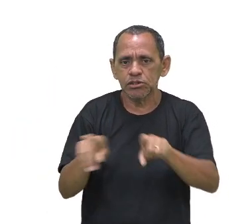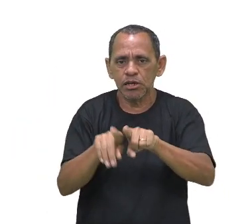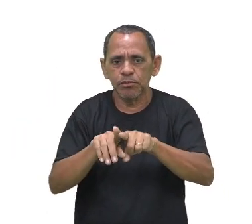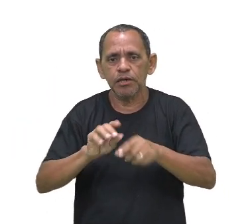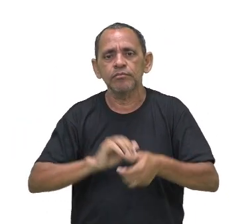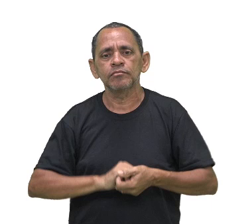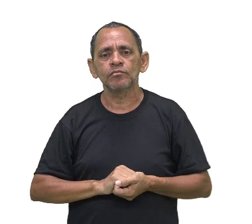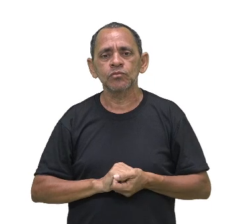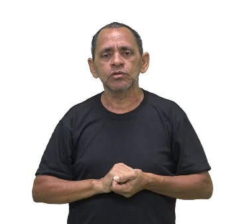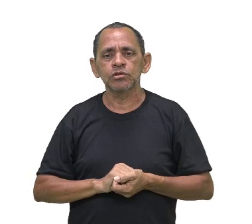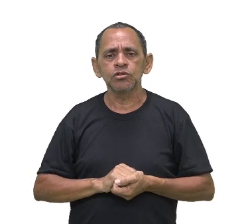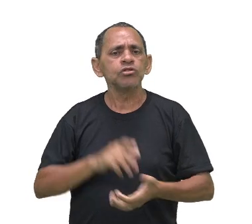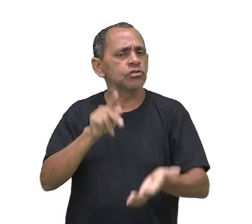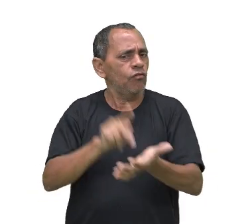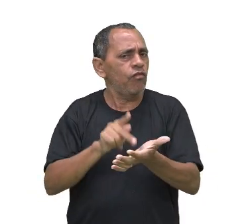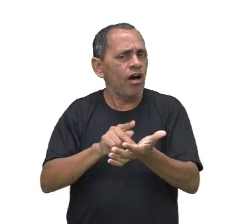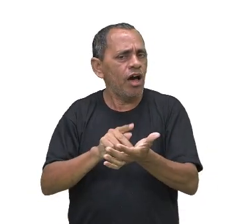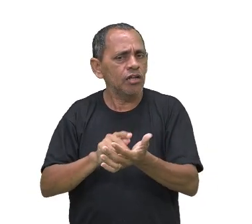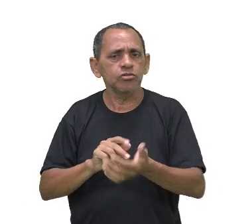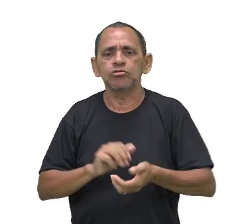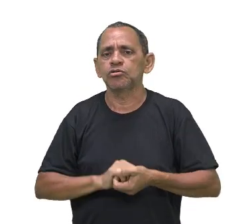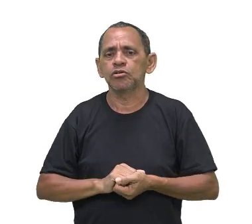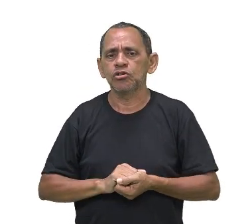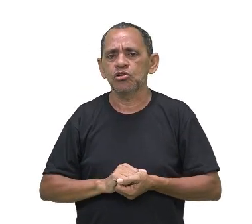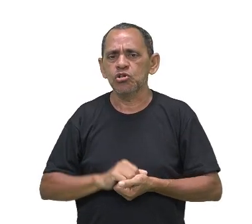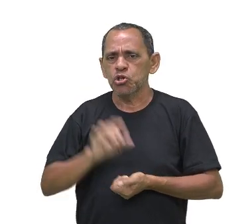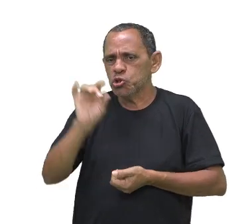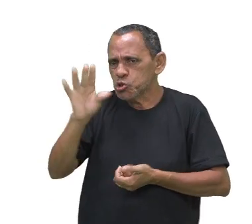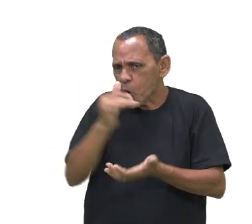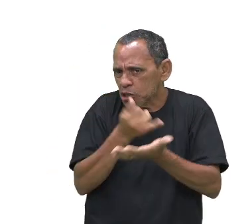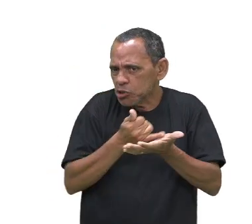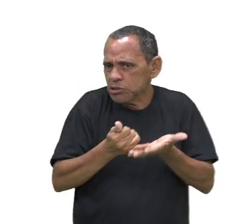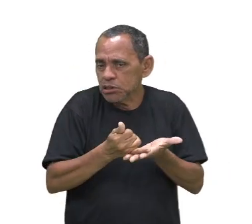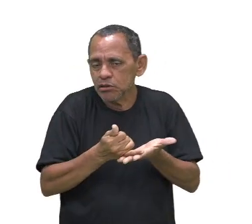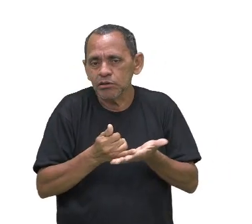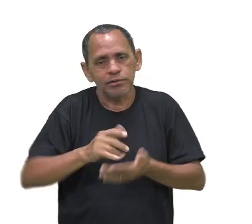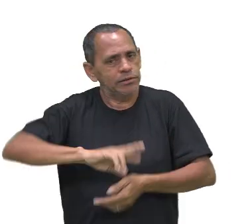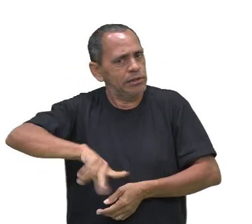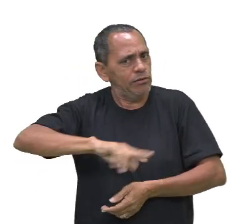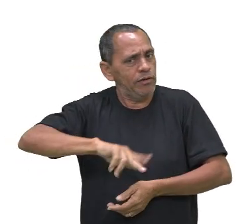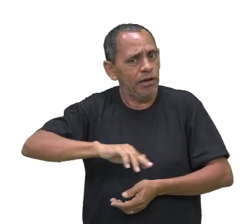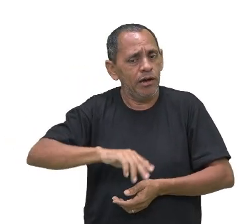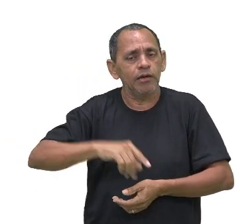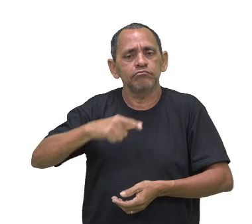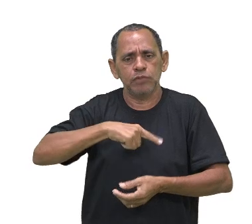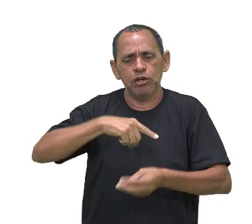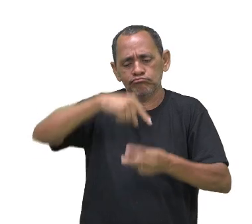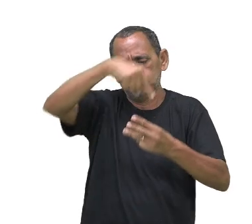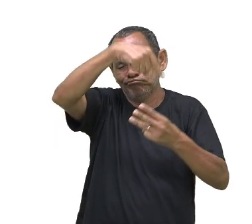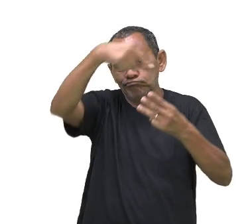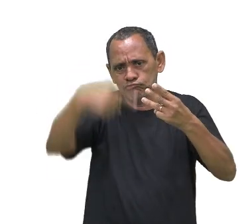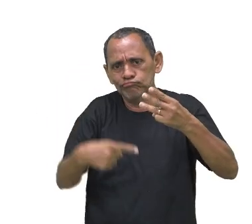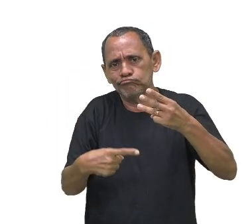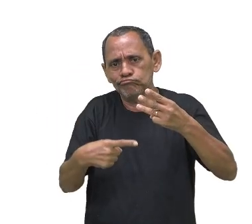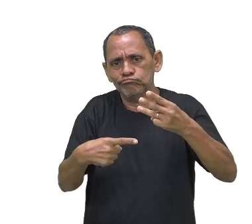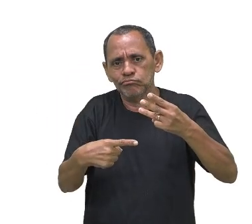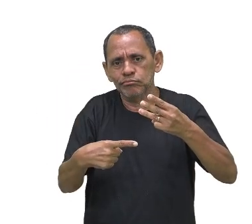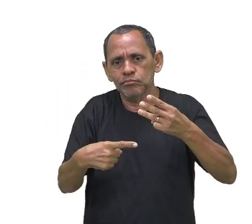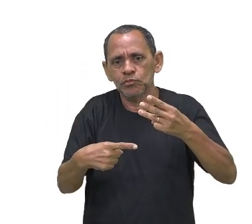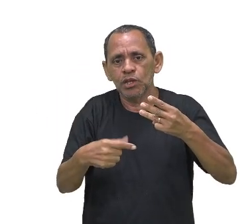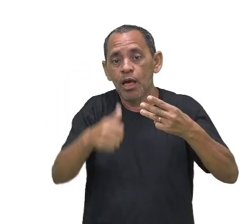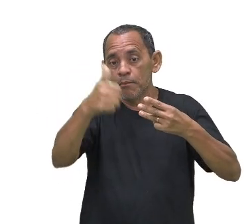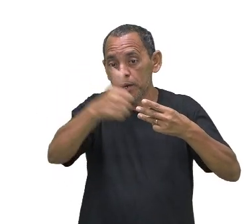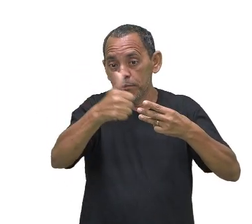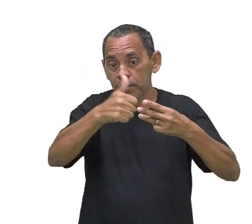livro não é somente a introdução. O livro também é composto por 3 partes. A primeira, que se